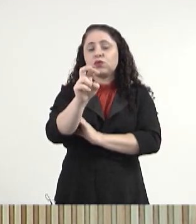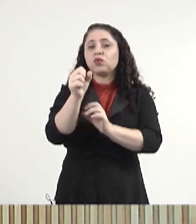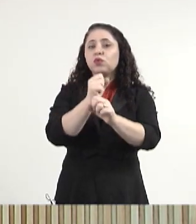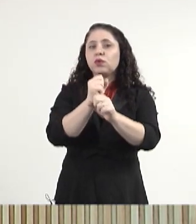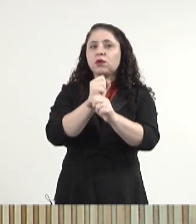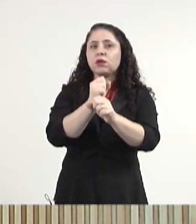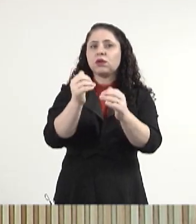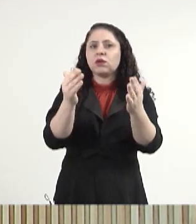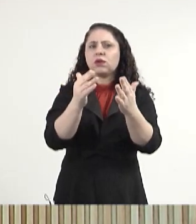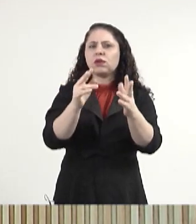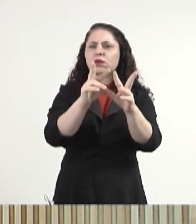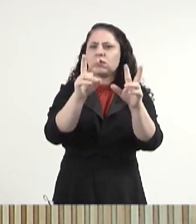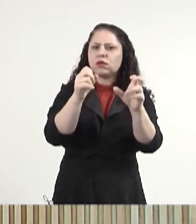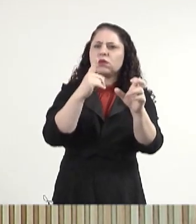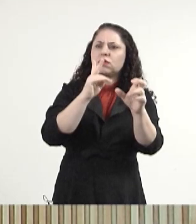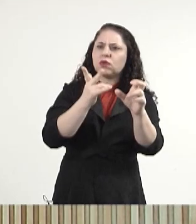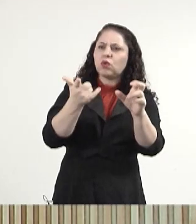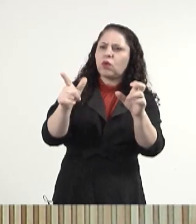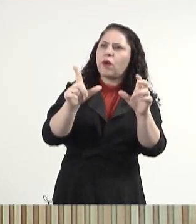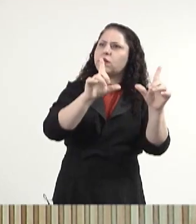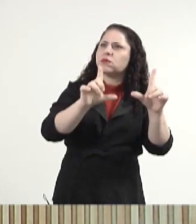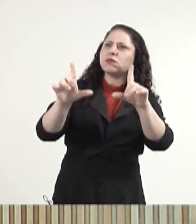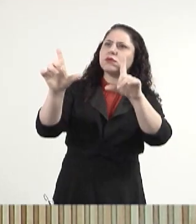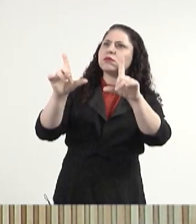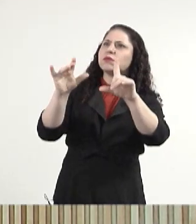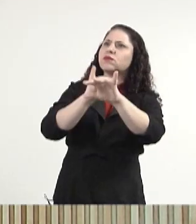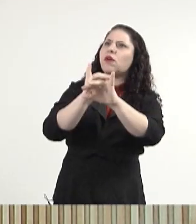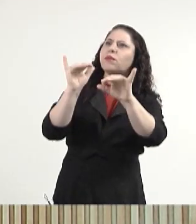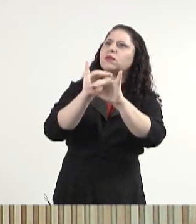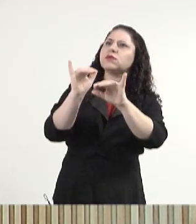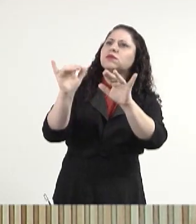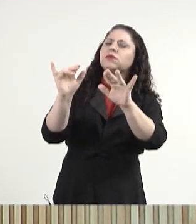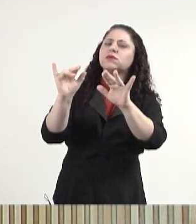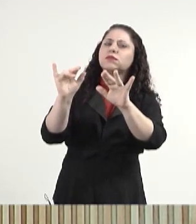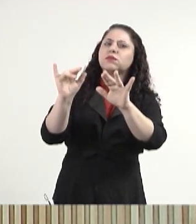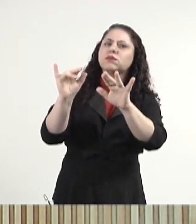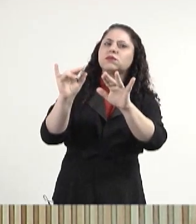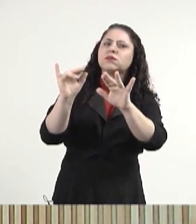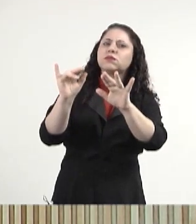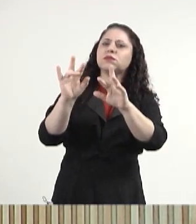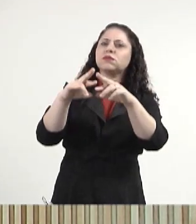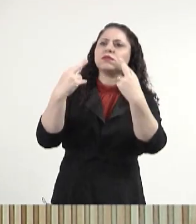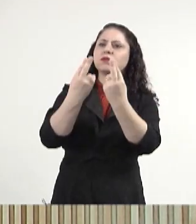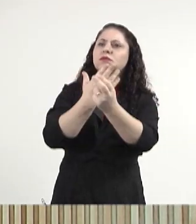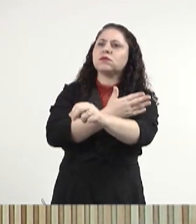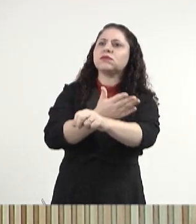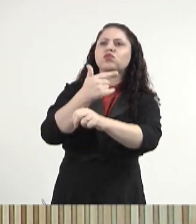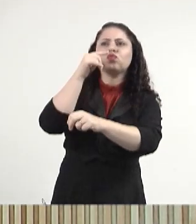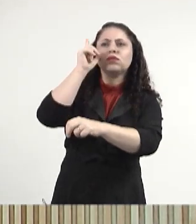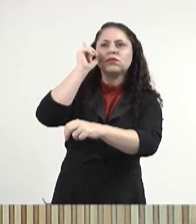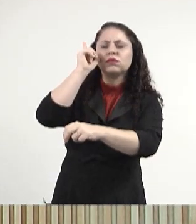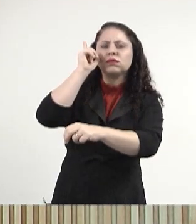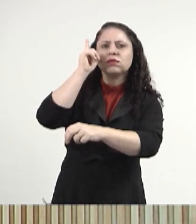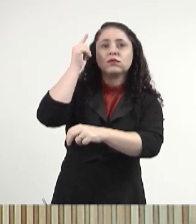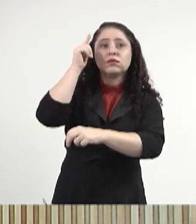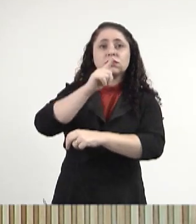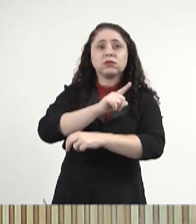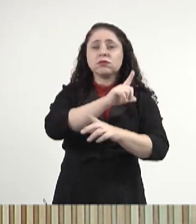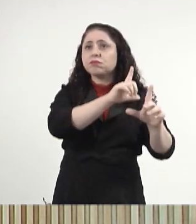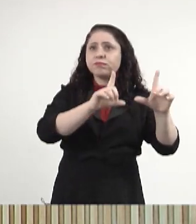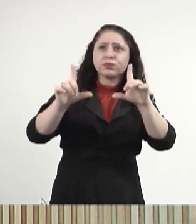desse ano. Acho que essa matéria, a gente tem uma outra tela, acho que essa é uma informação da sessão de ontem. A gente